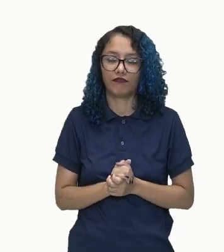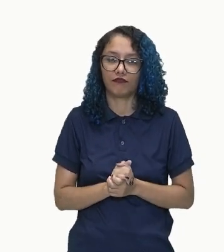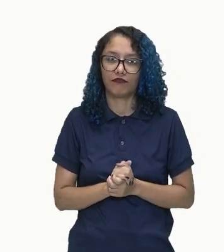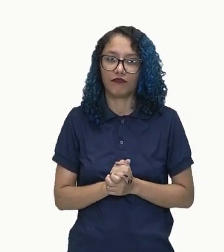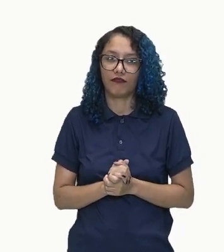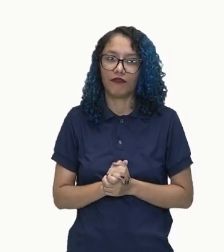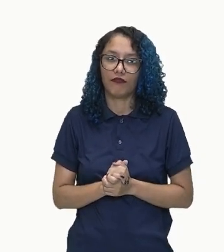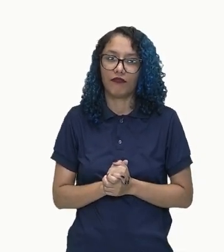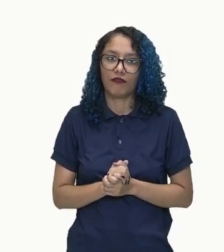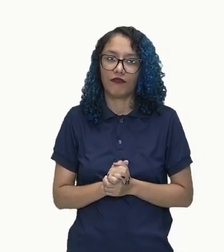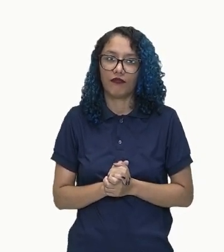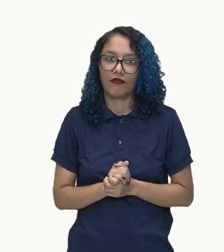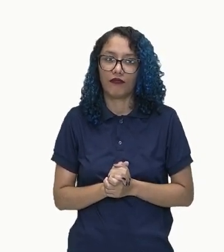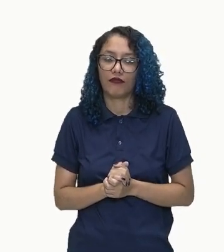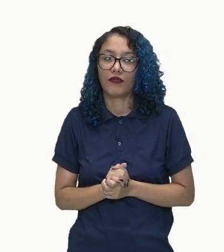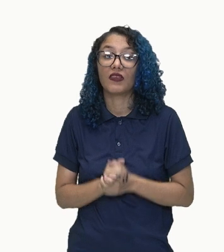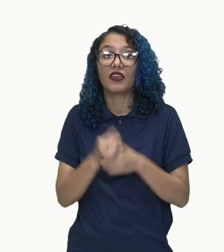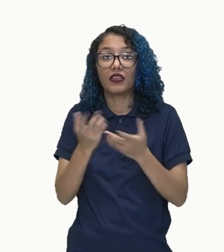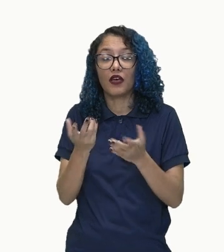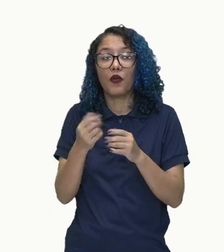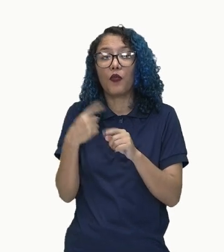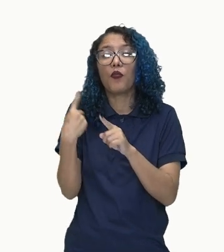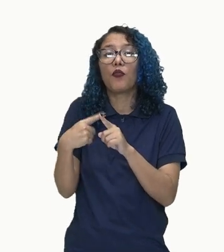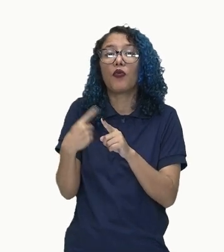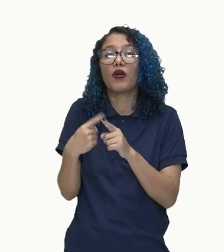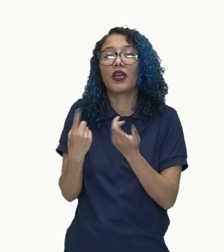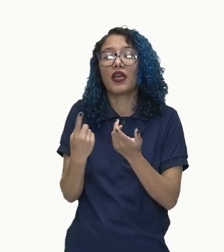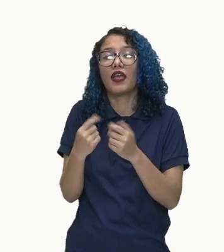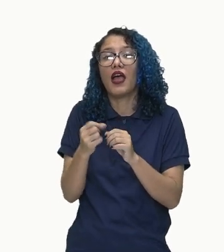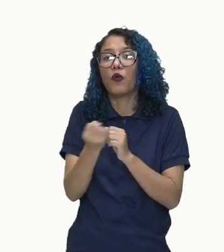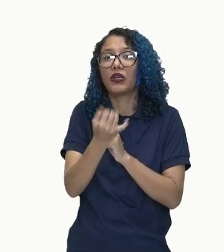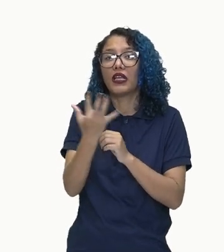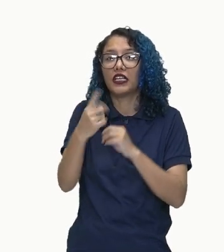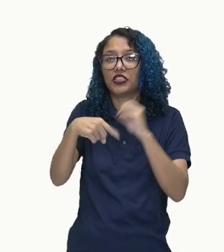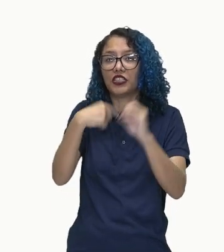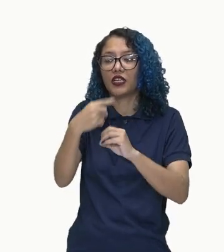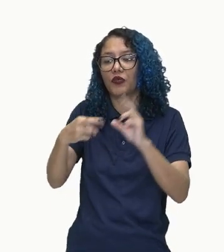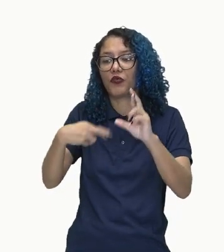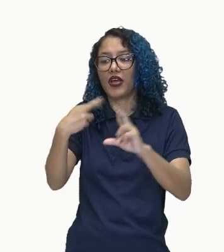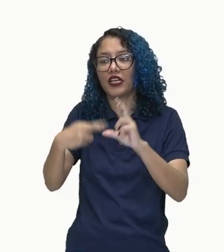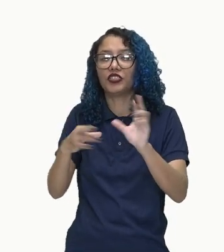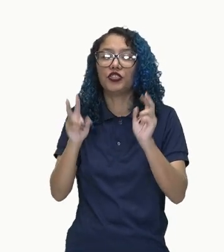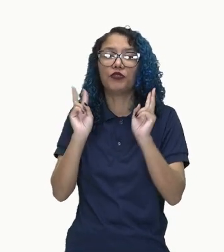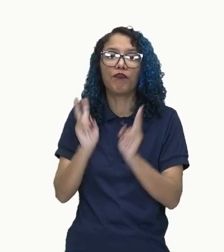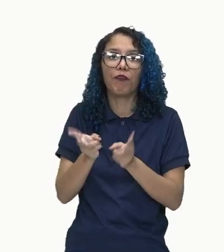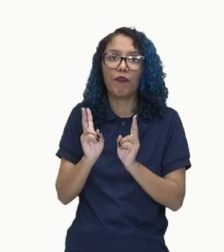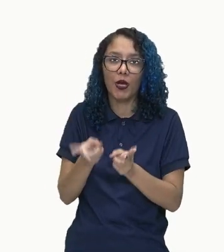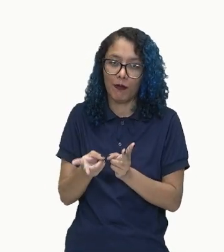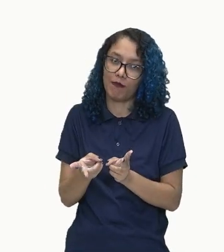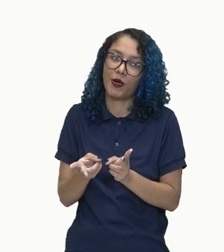mesma quantidade de átomos ou reagentes, ok?